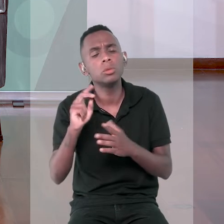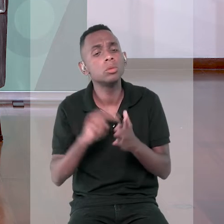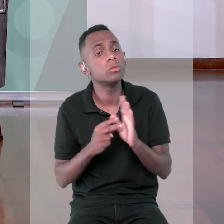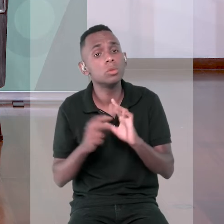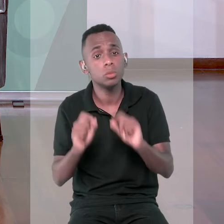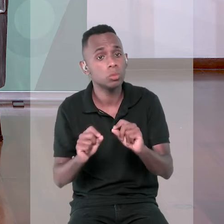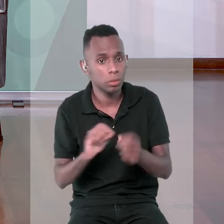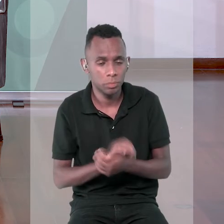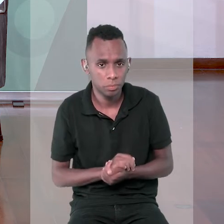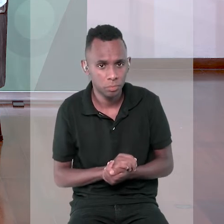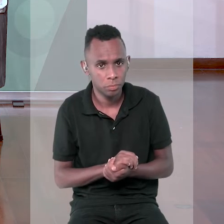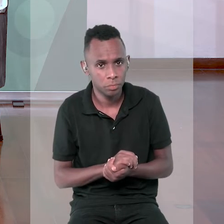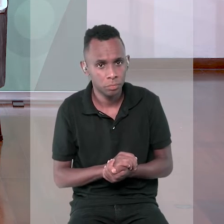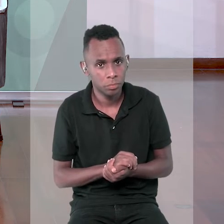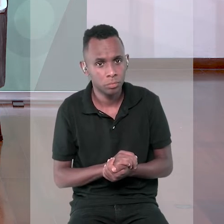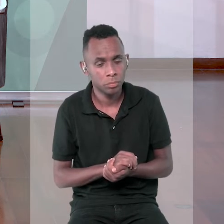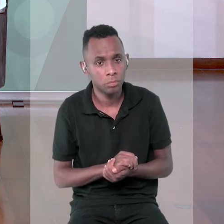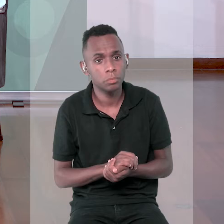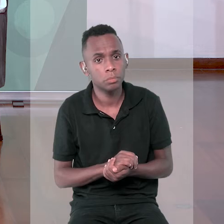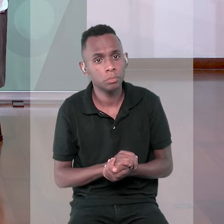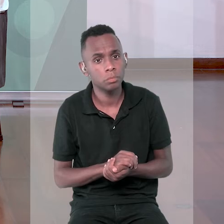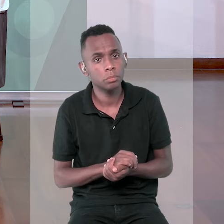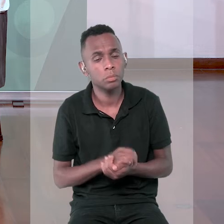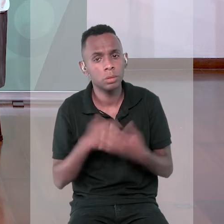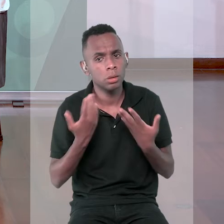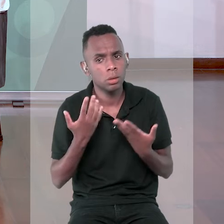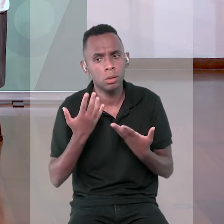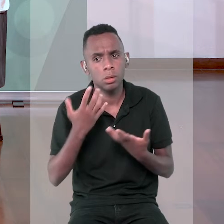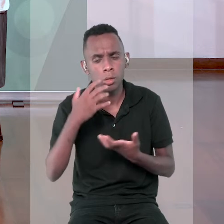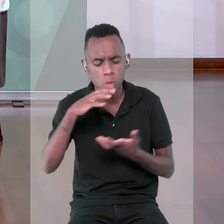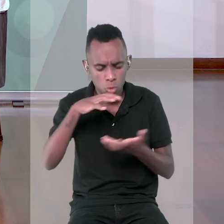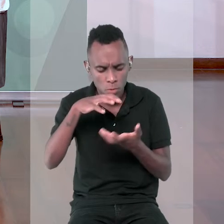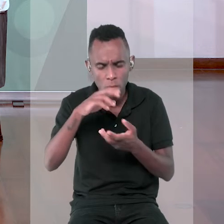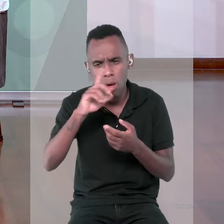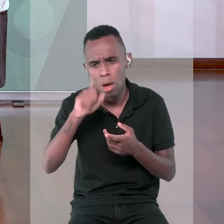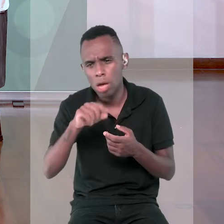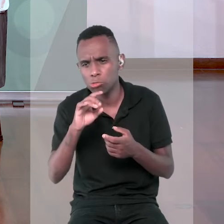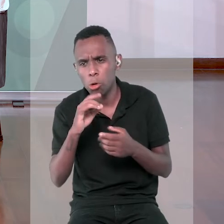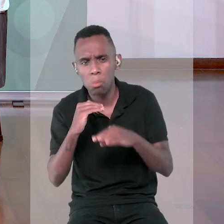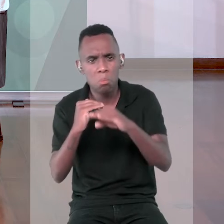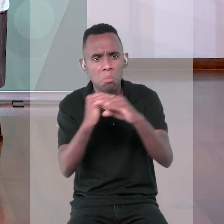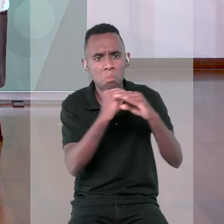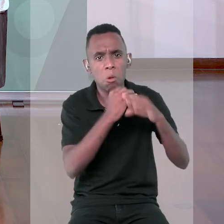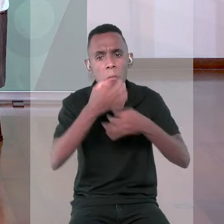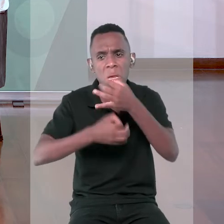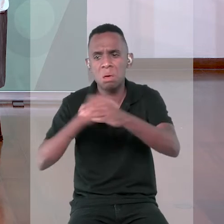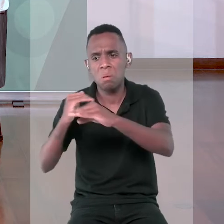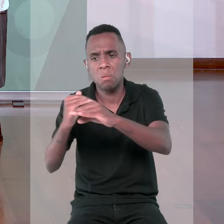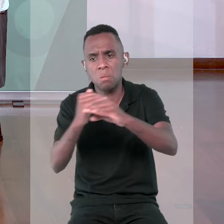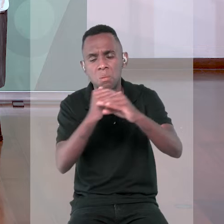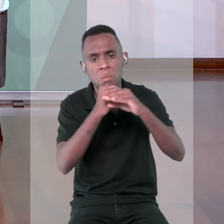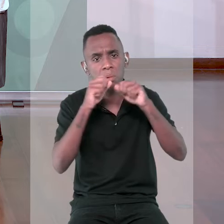E eu trabalho com esse conceito não na ideia do senso comum, né? O senso comum vai